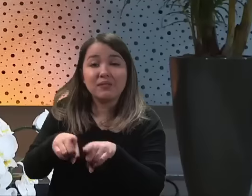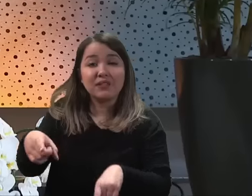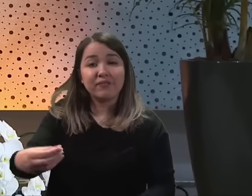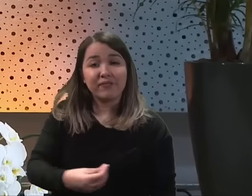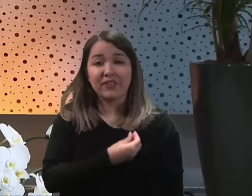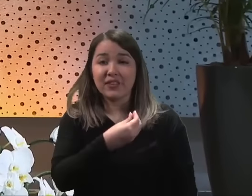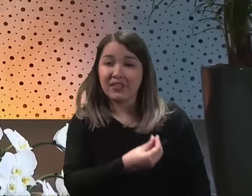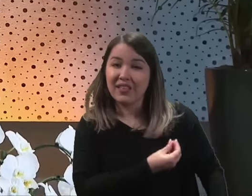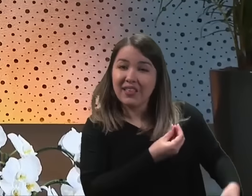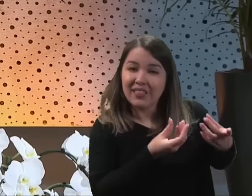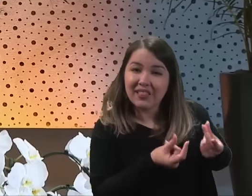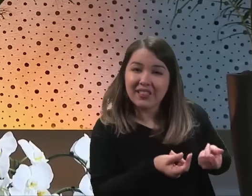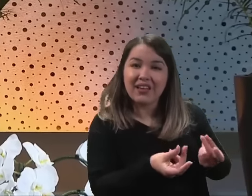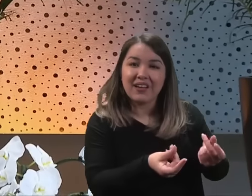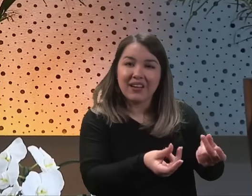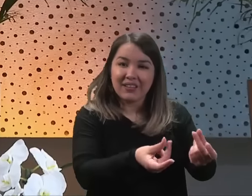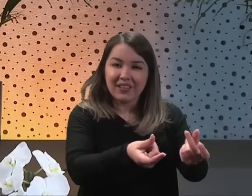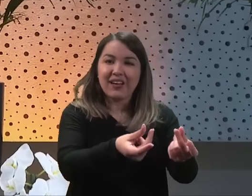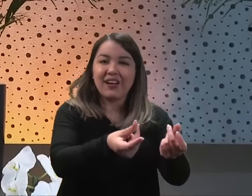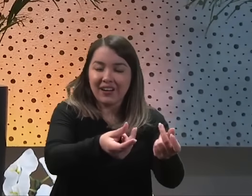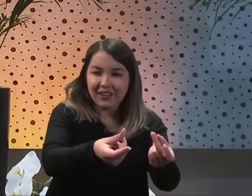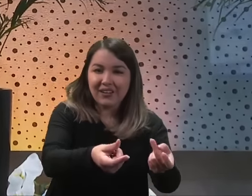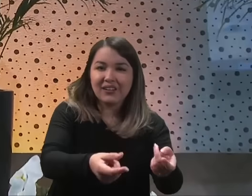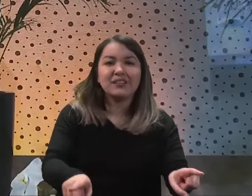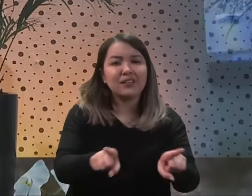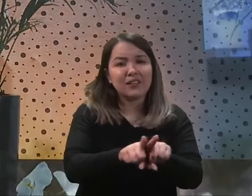vida eterna